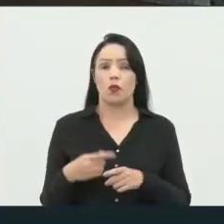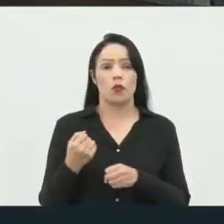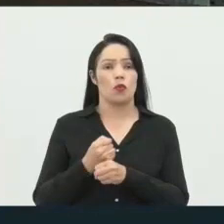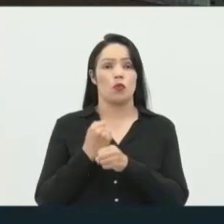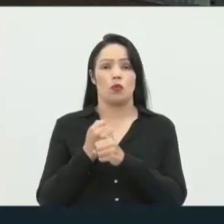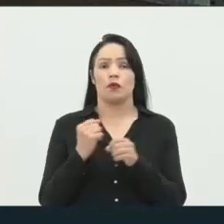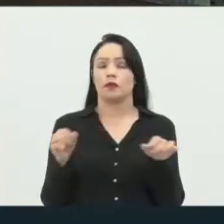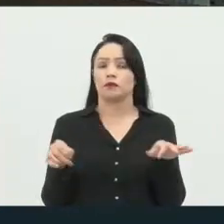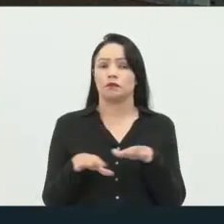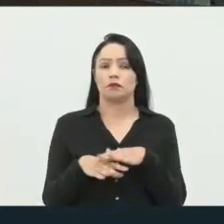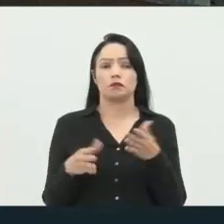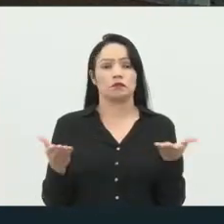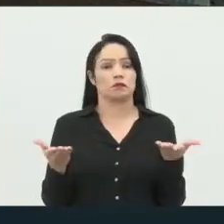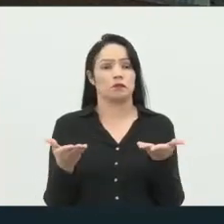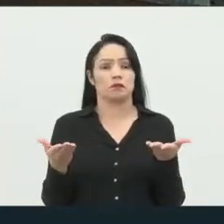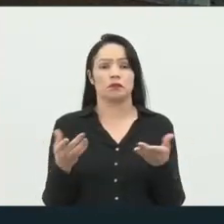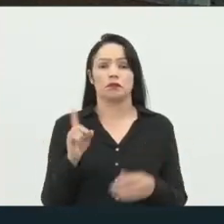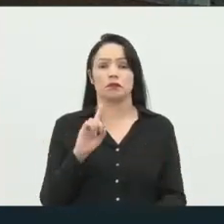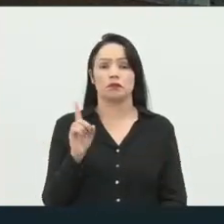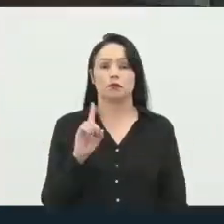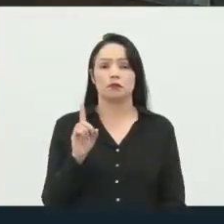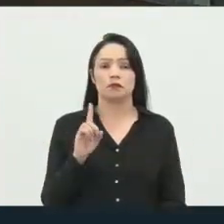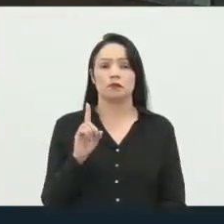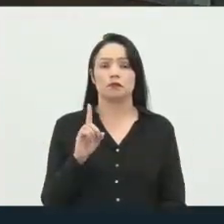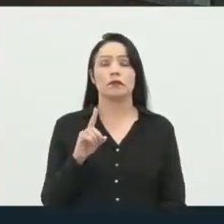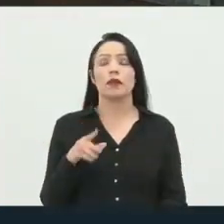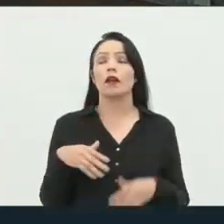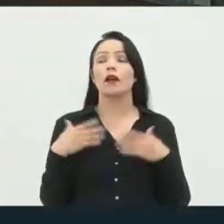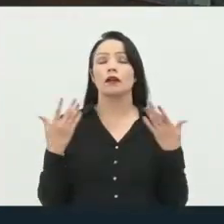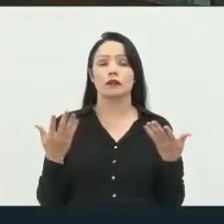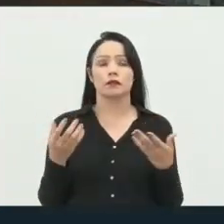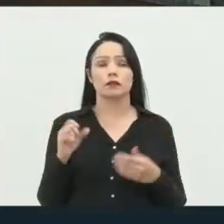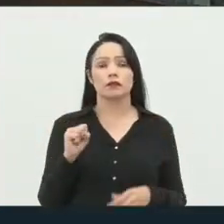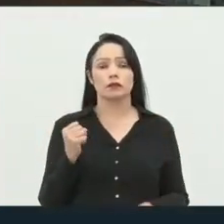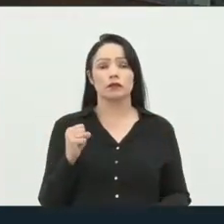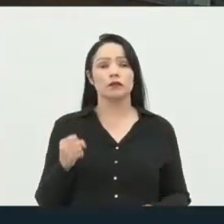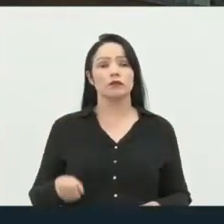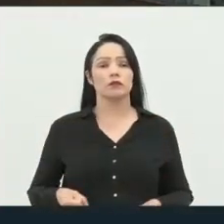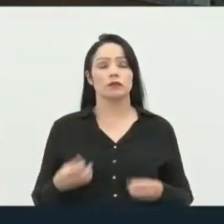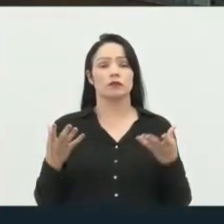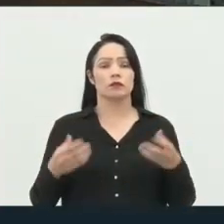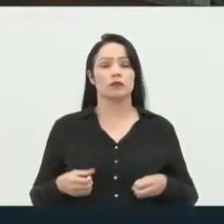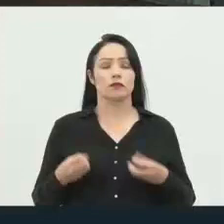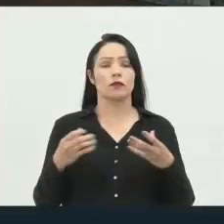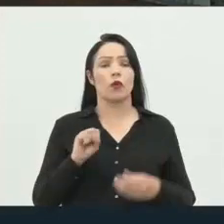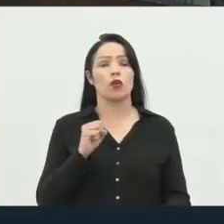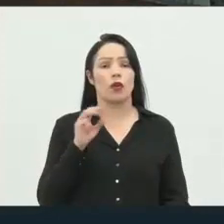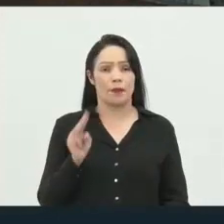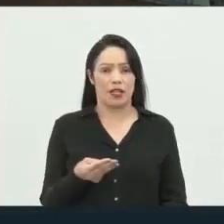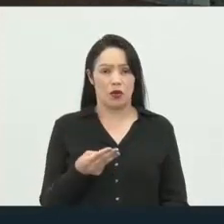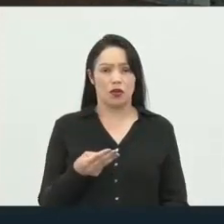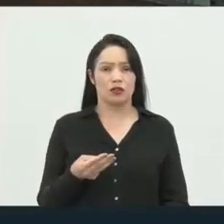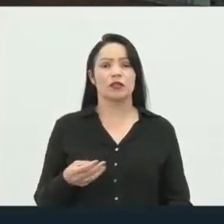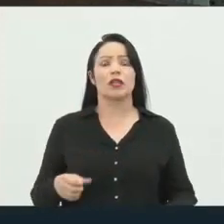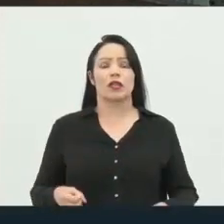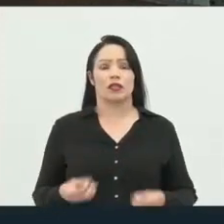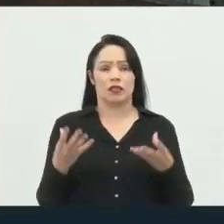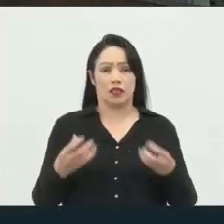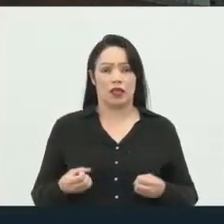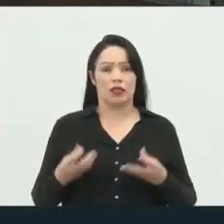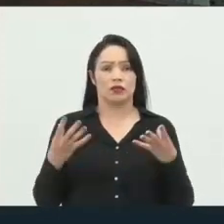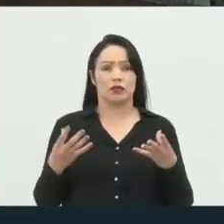então sabe onde foi para todo esse dinheiro gasto que a construtora começou a obra de largou lá na região Vila Branca